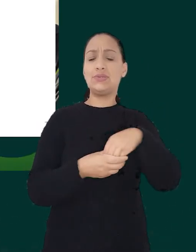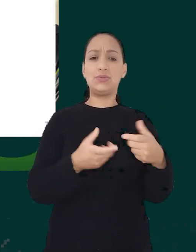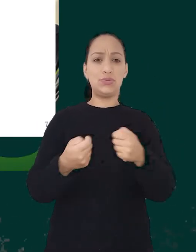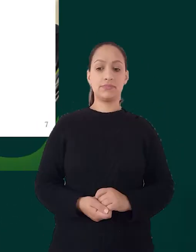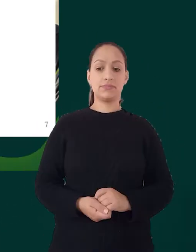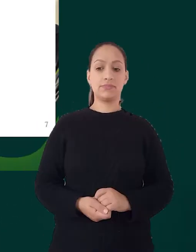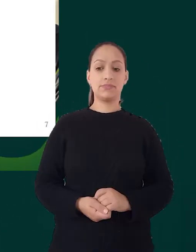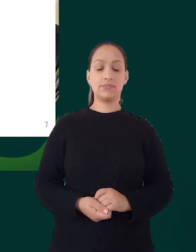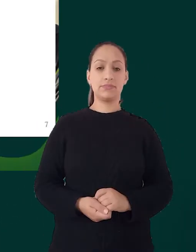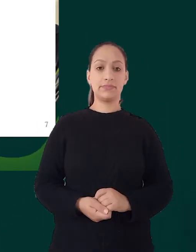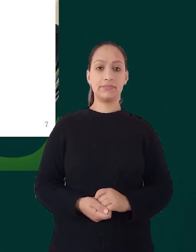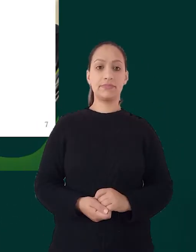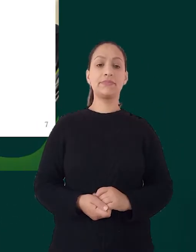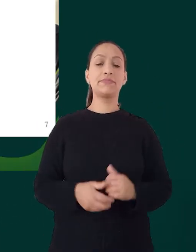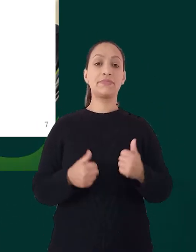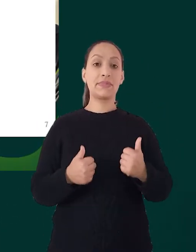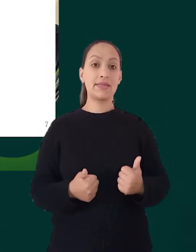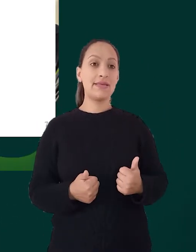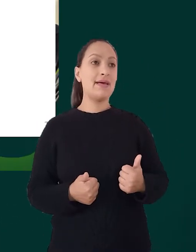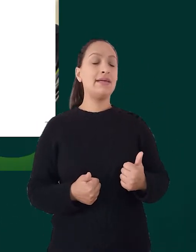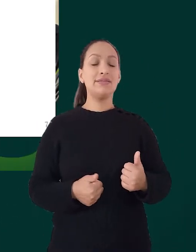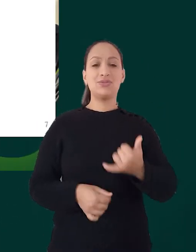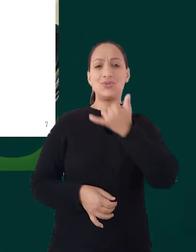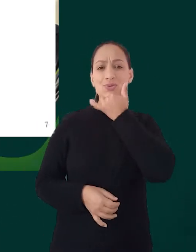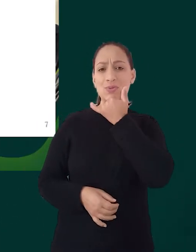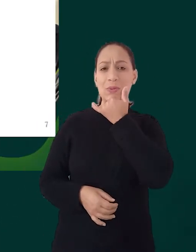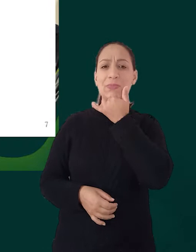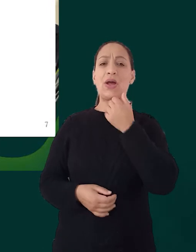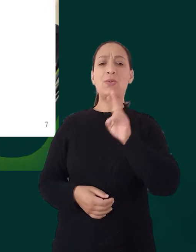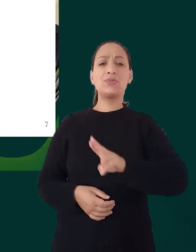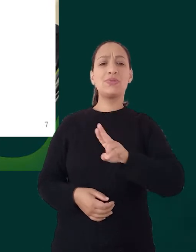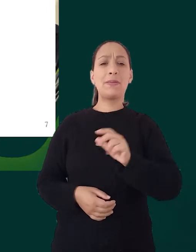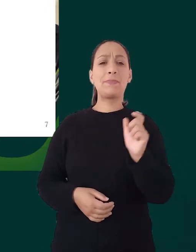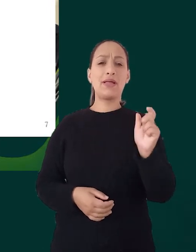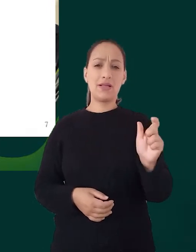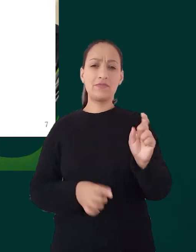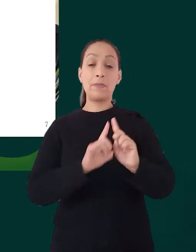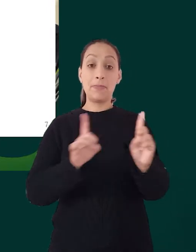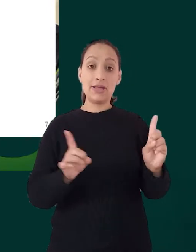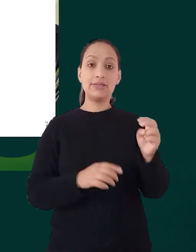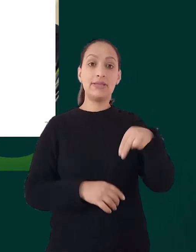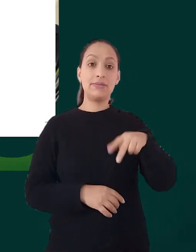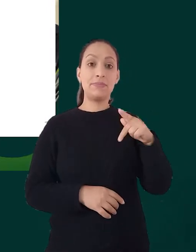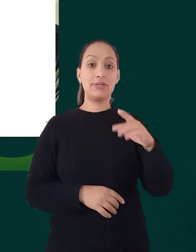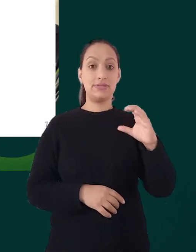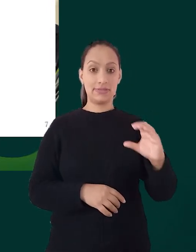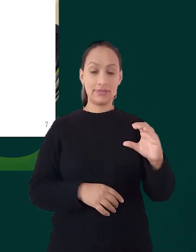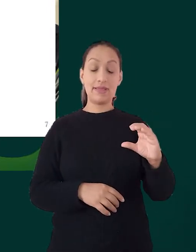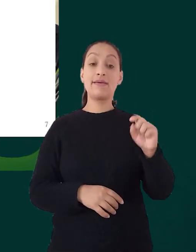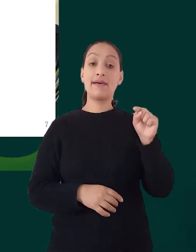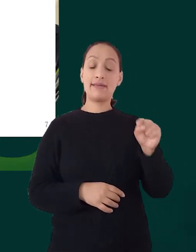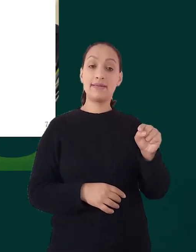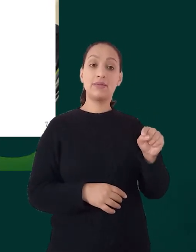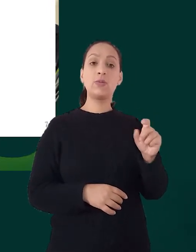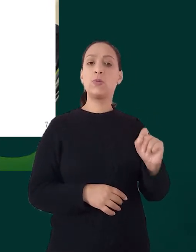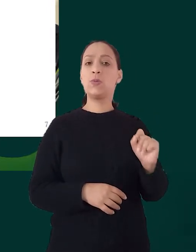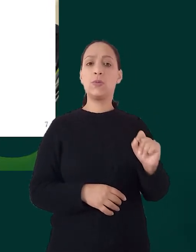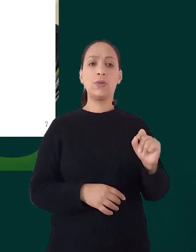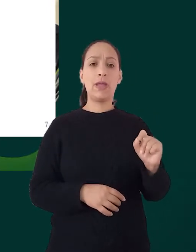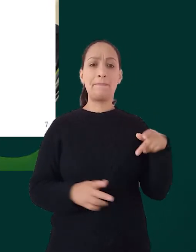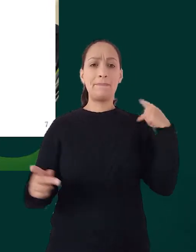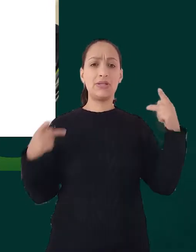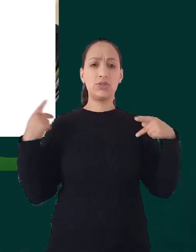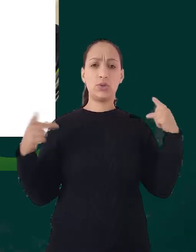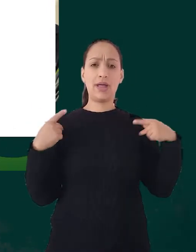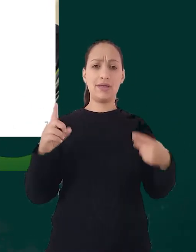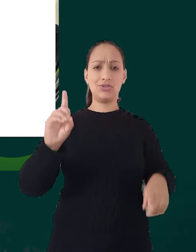jogos. Beleza. Desculpa eu falar então essa nomenclatura. NPC é Non-Playable Character, tá? São